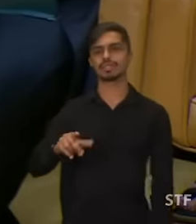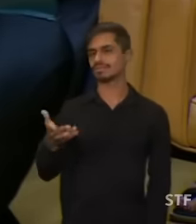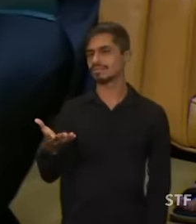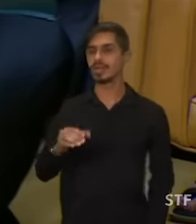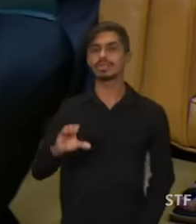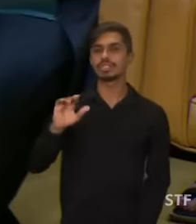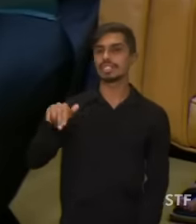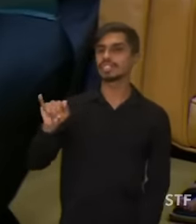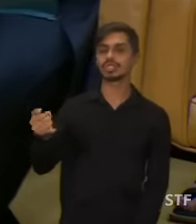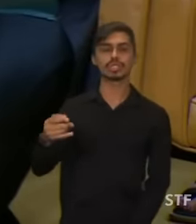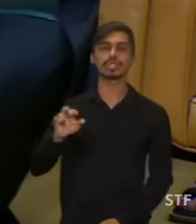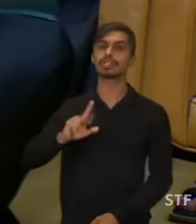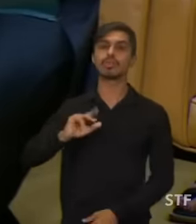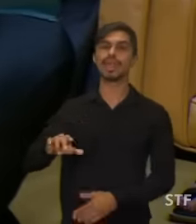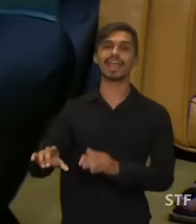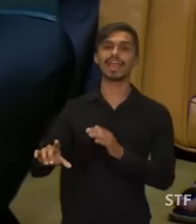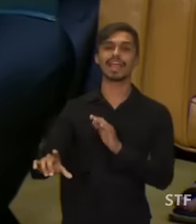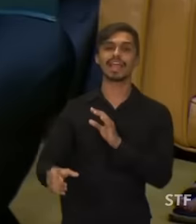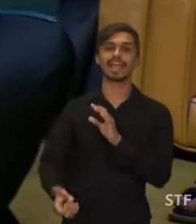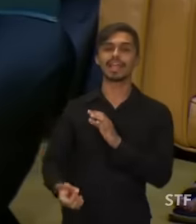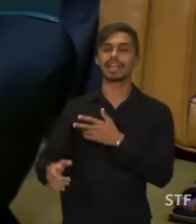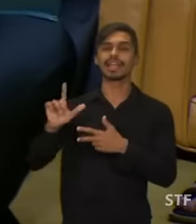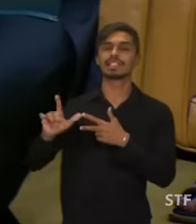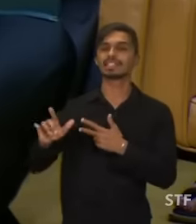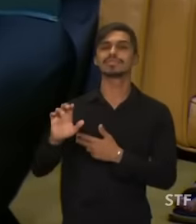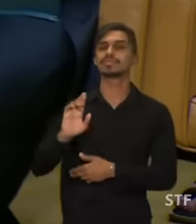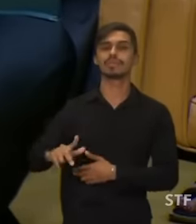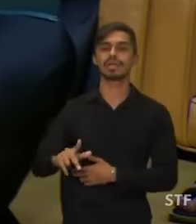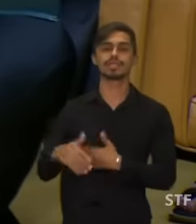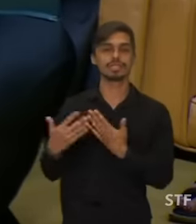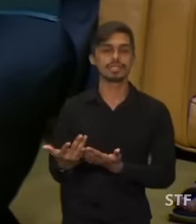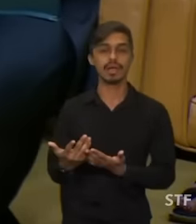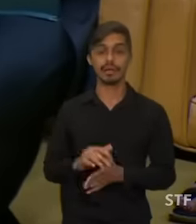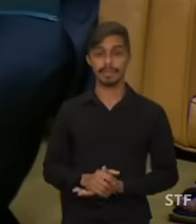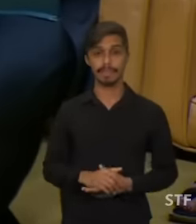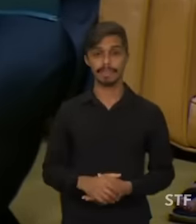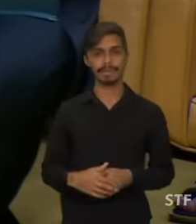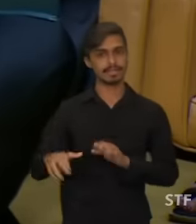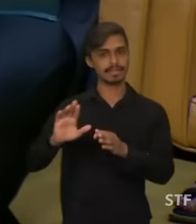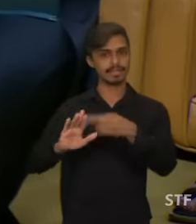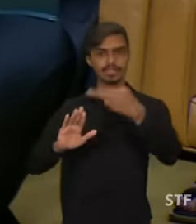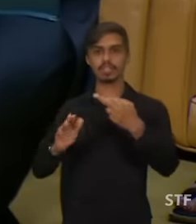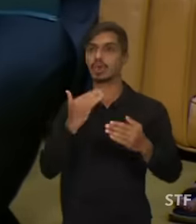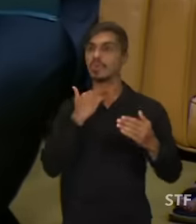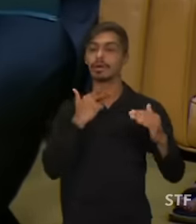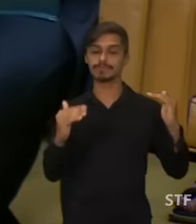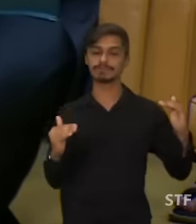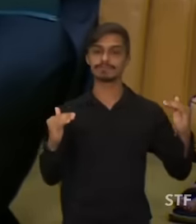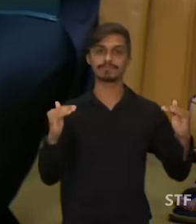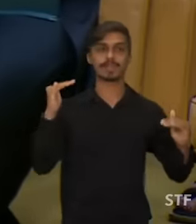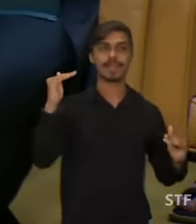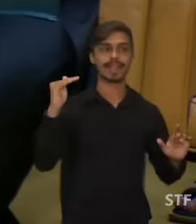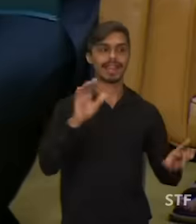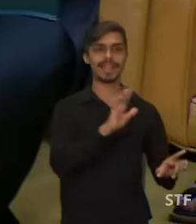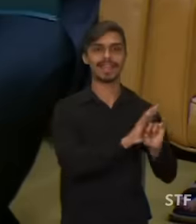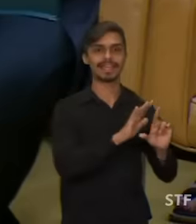não é um órgão legislativo. Portanto, obviamente, a resolução não pode se sobrepor à lei. Ela não pode se sobrepor